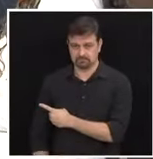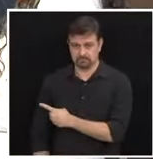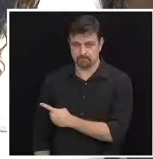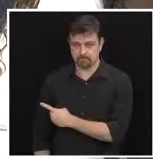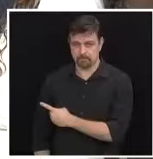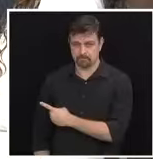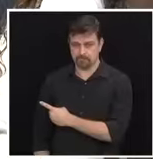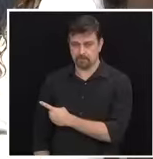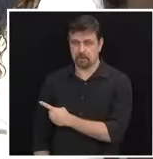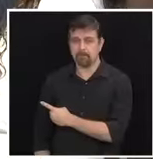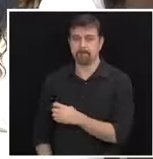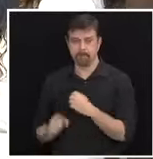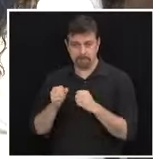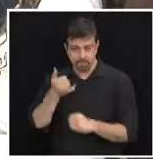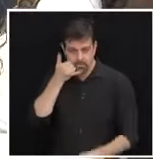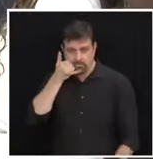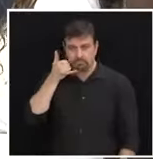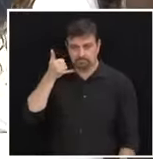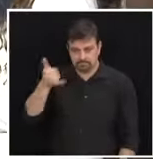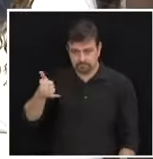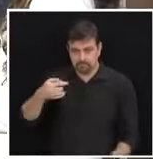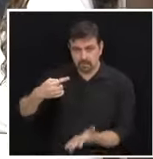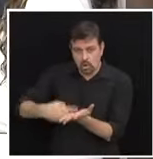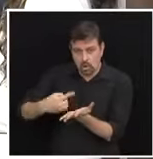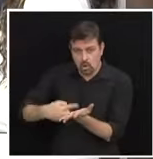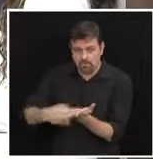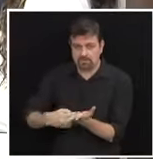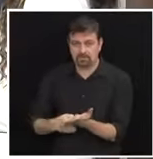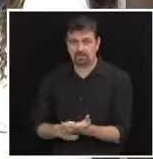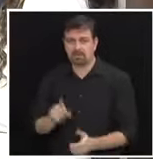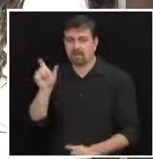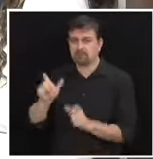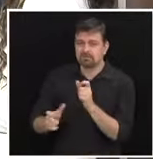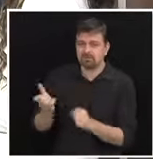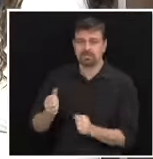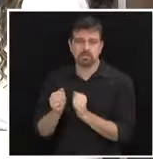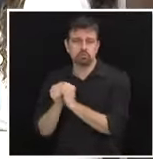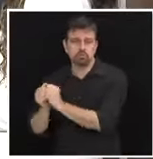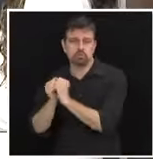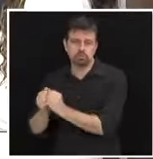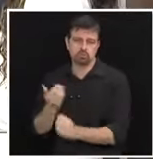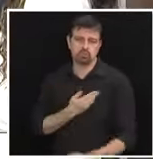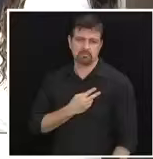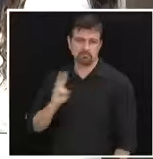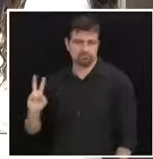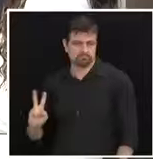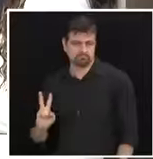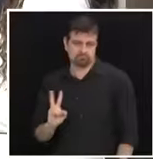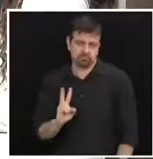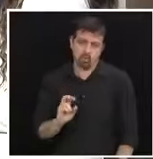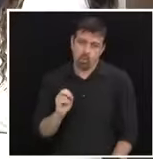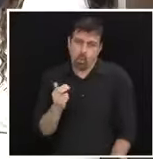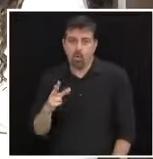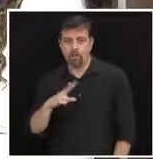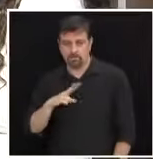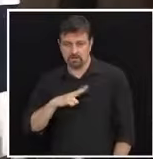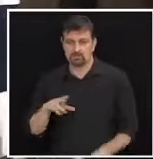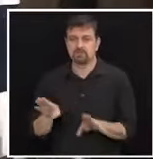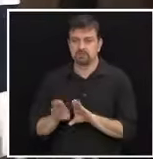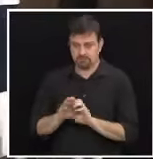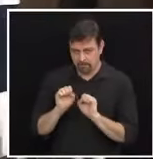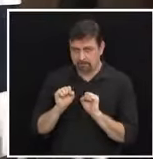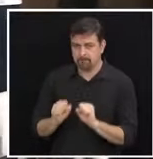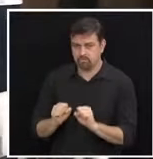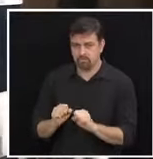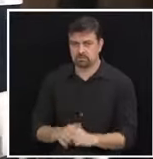19-33830941, onde você pode ligar e agendar com a gente. Às vezes, se você quiser com uma pessoa, ter uma coisa mais particular também, a gente atende